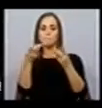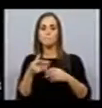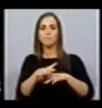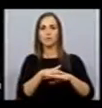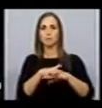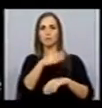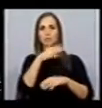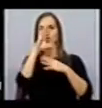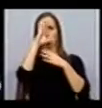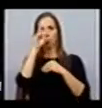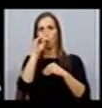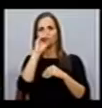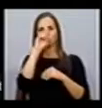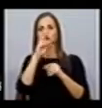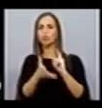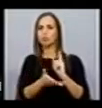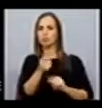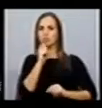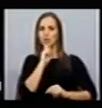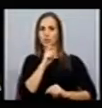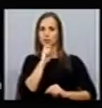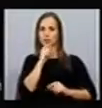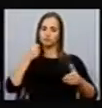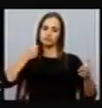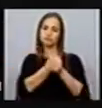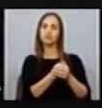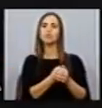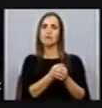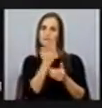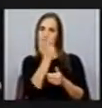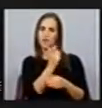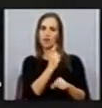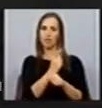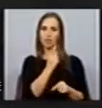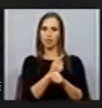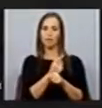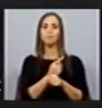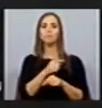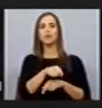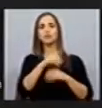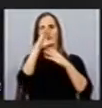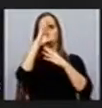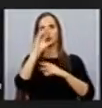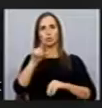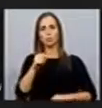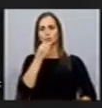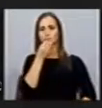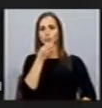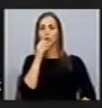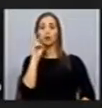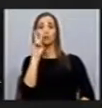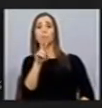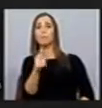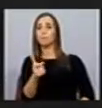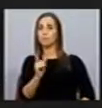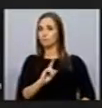Lua aguentaria, no fundo, este impacto. E este modelo também permite explicar algo que não é muito visível nestas imagens,